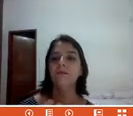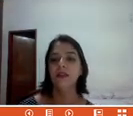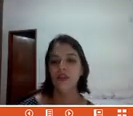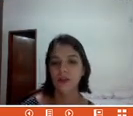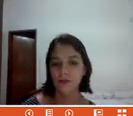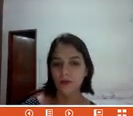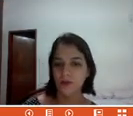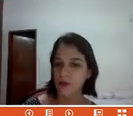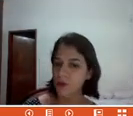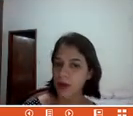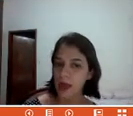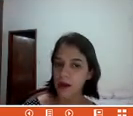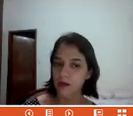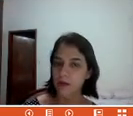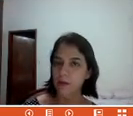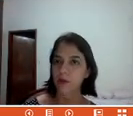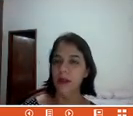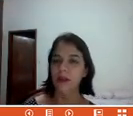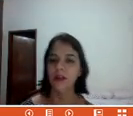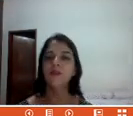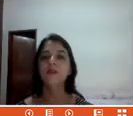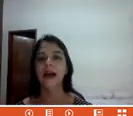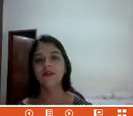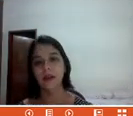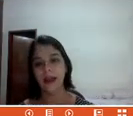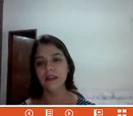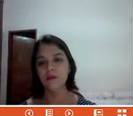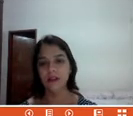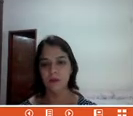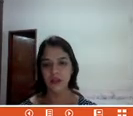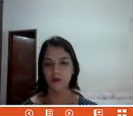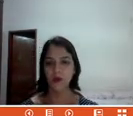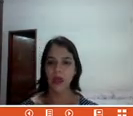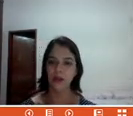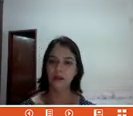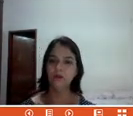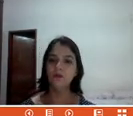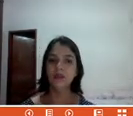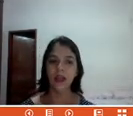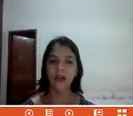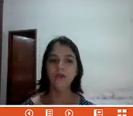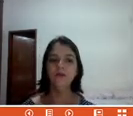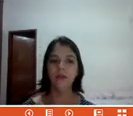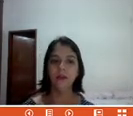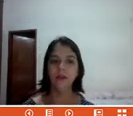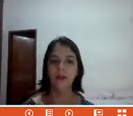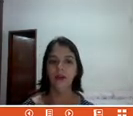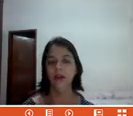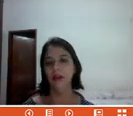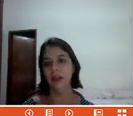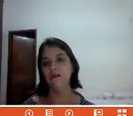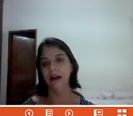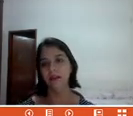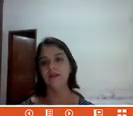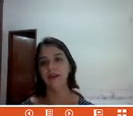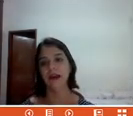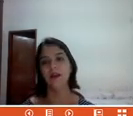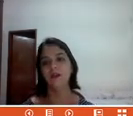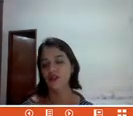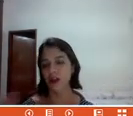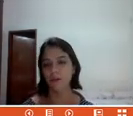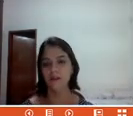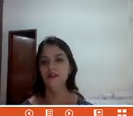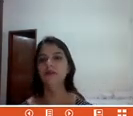ela emitindo um som, ela não é muda. Ela tem a dificuldade de falar simplesmente porque ela não consegue ouvir. E aí vai